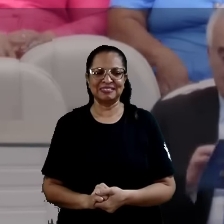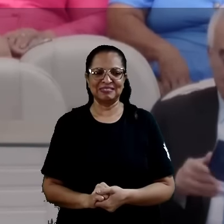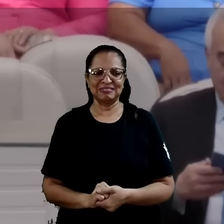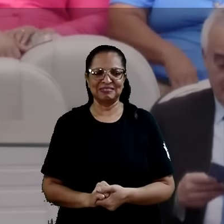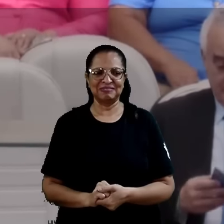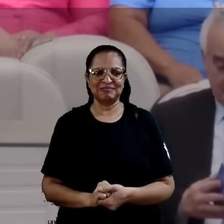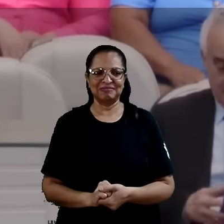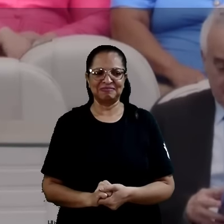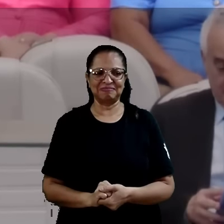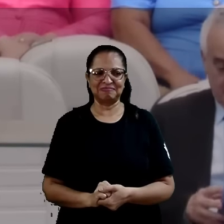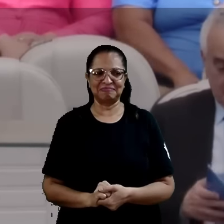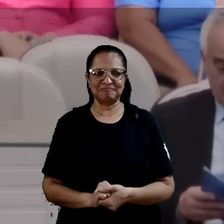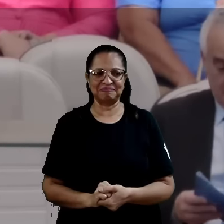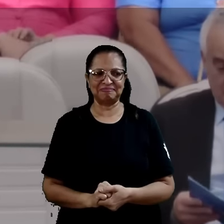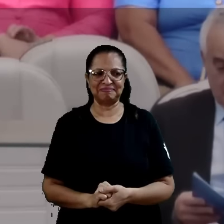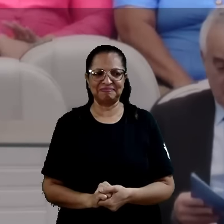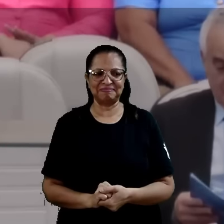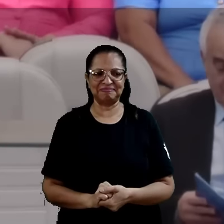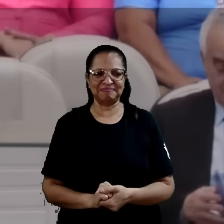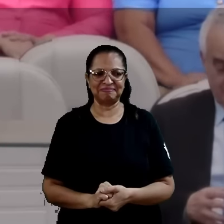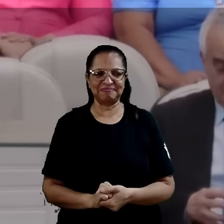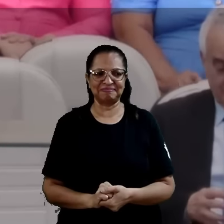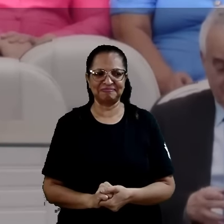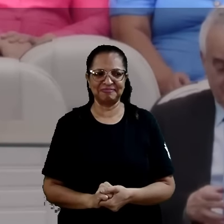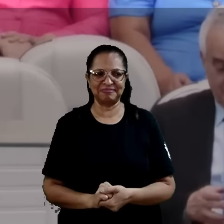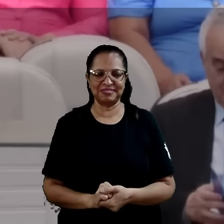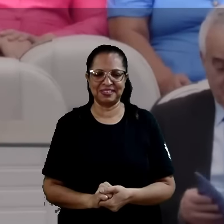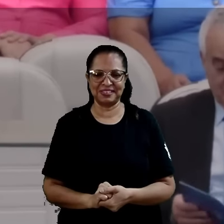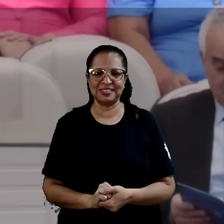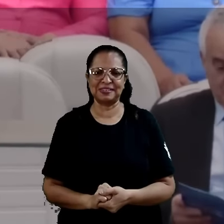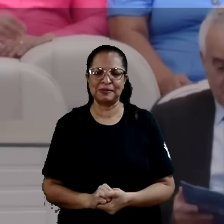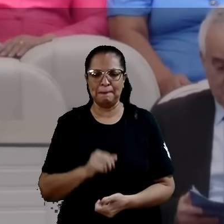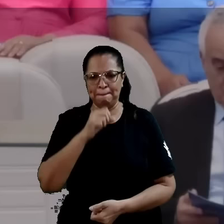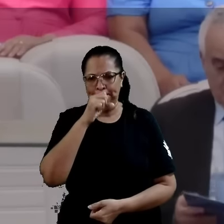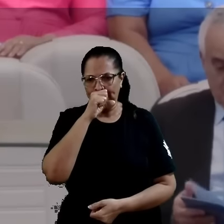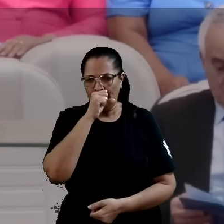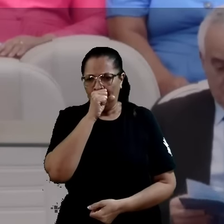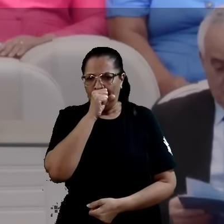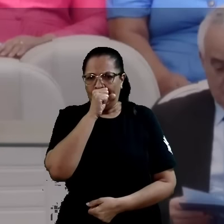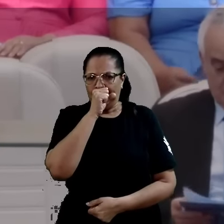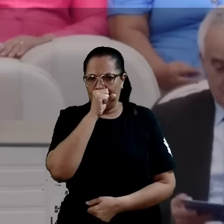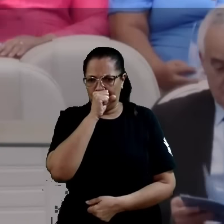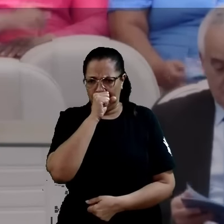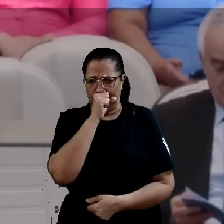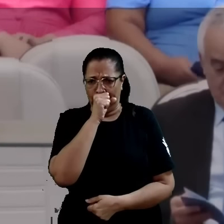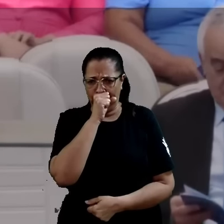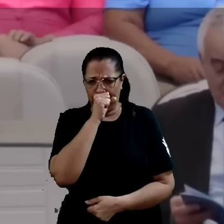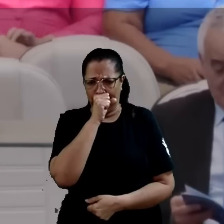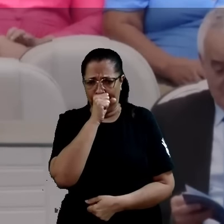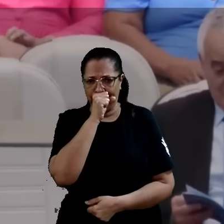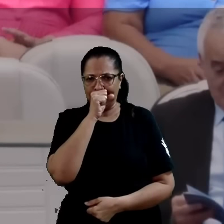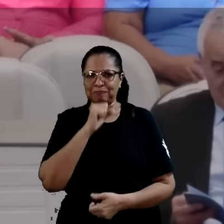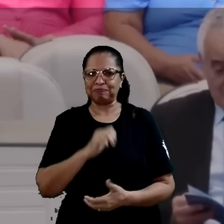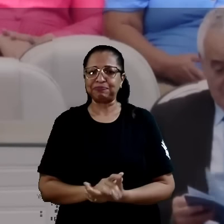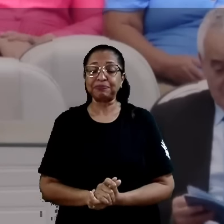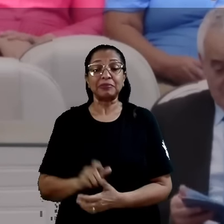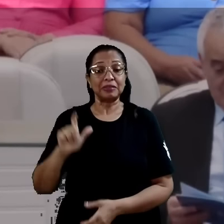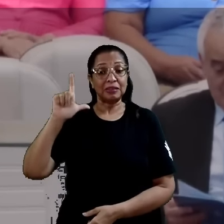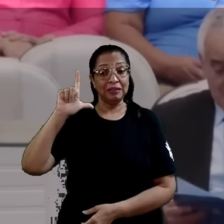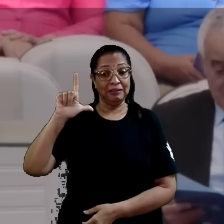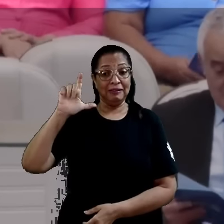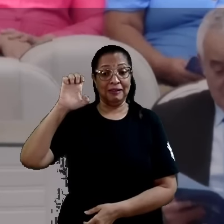texto O que é legado segundo dicionário da língua portuguesa legado é bem